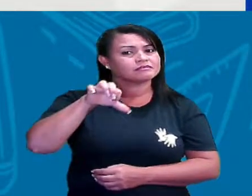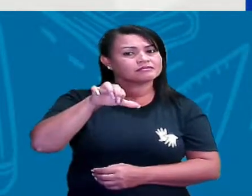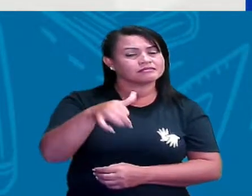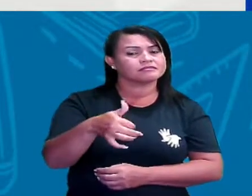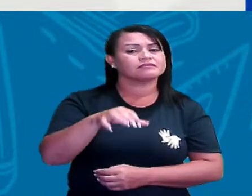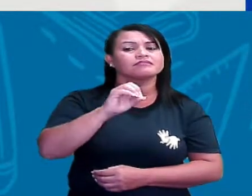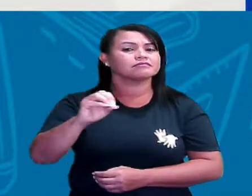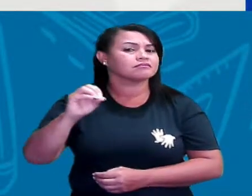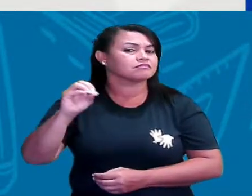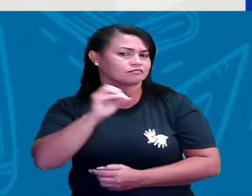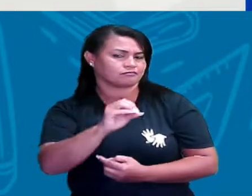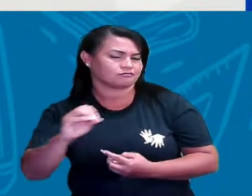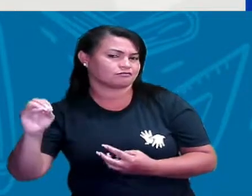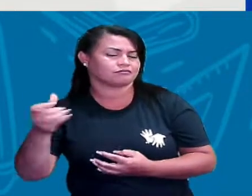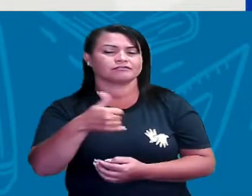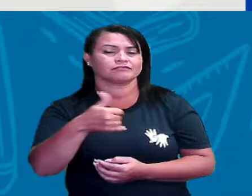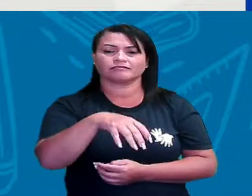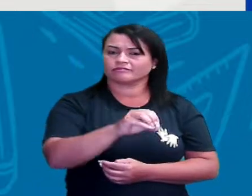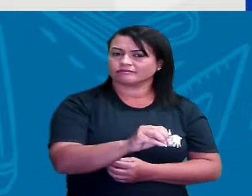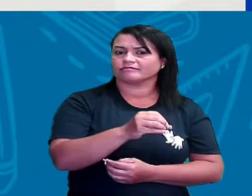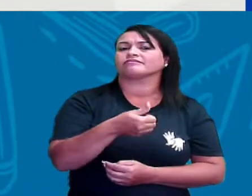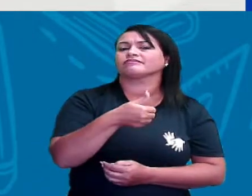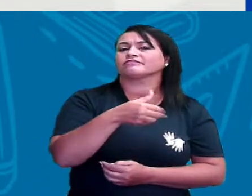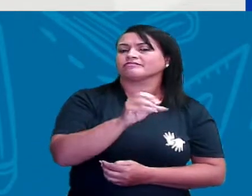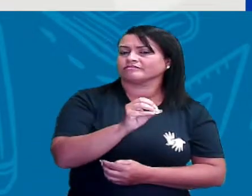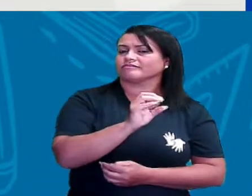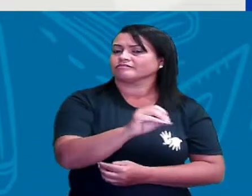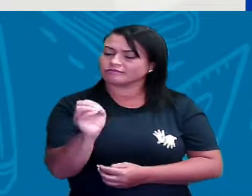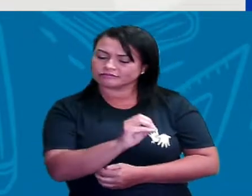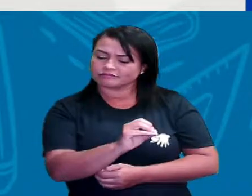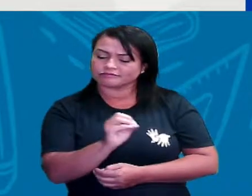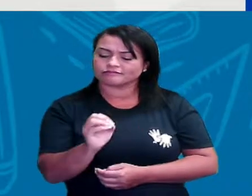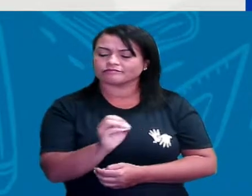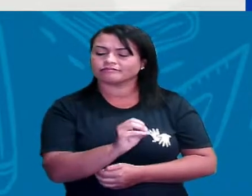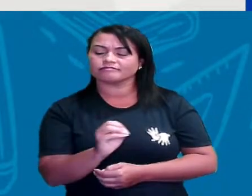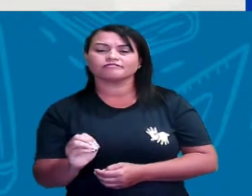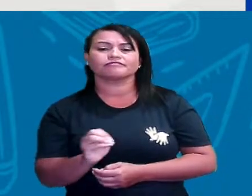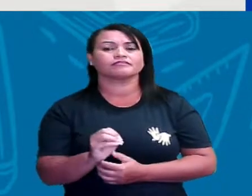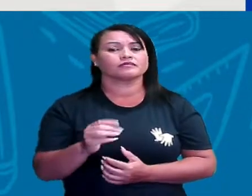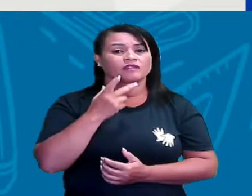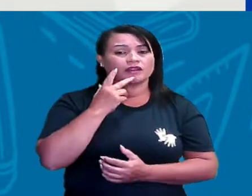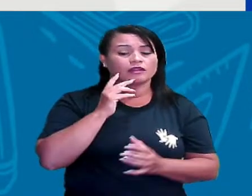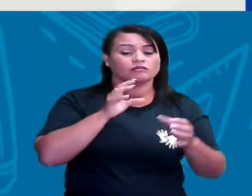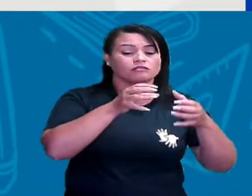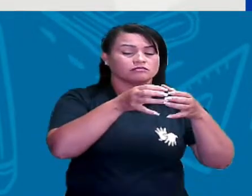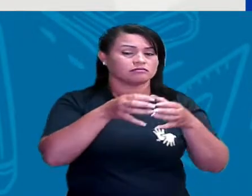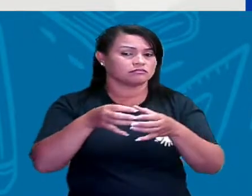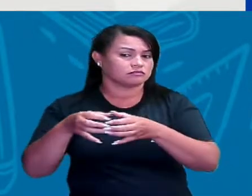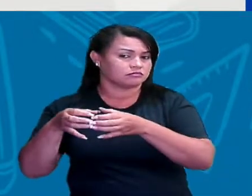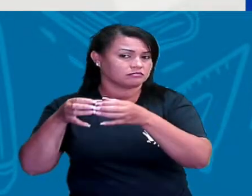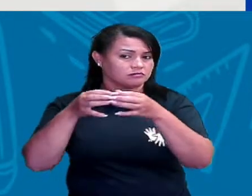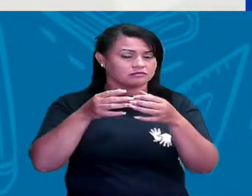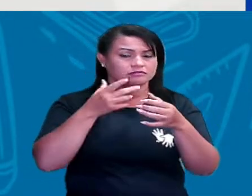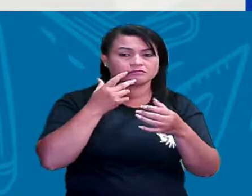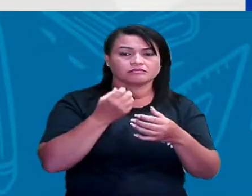unidades, 9 bolinhas. E 10 unidades, 10 bolinhas, tá certo? Quando estou falando de quê? Nós estamos falando